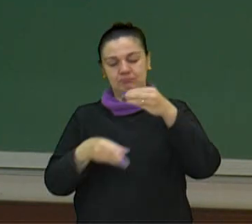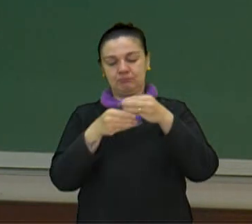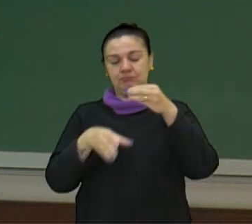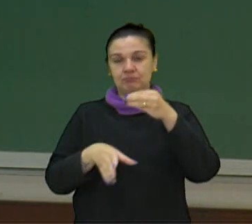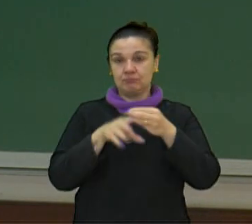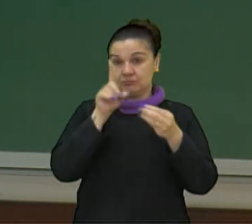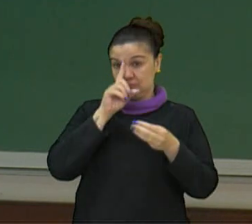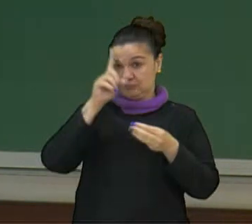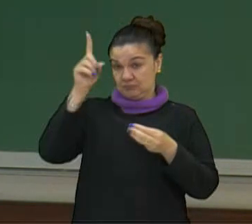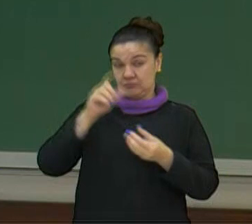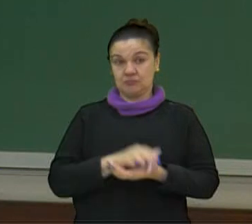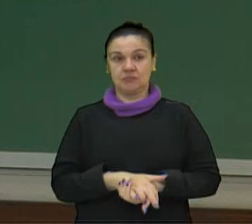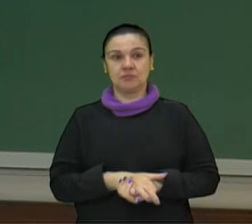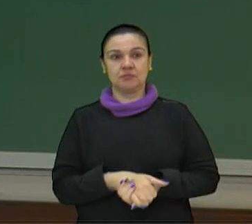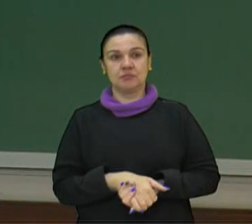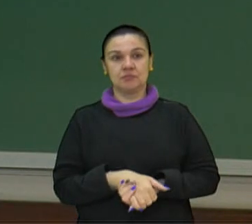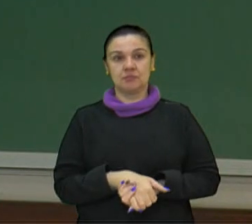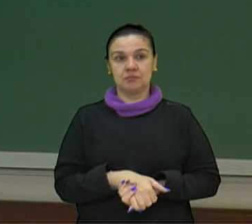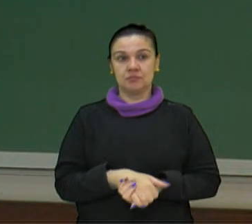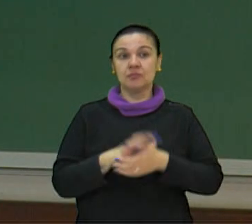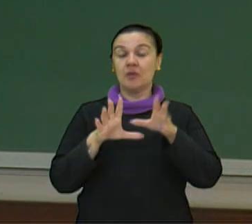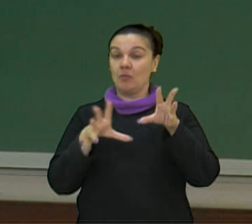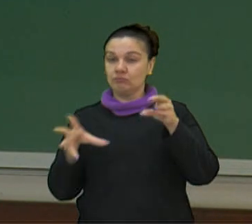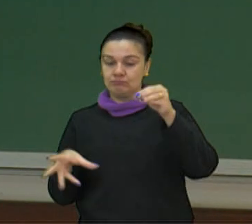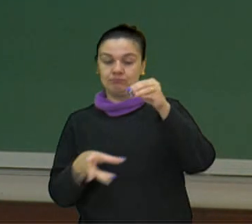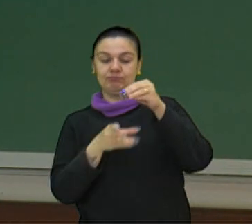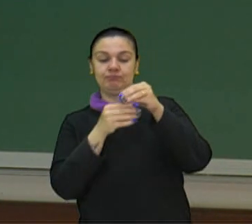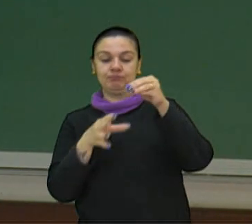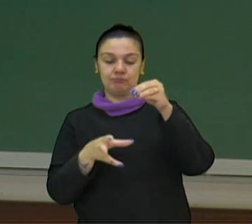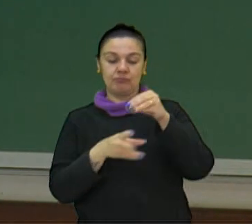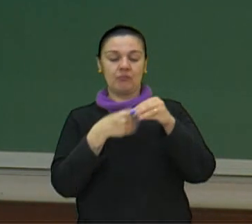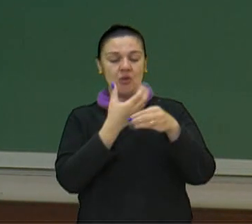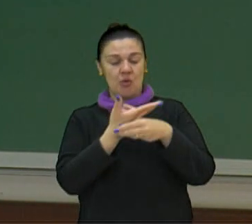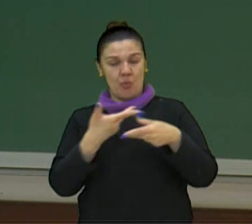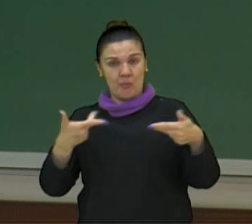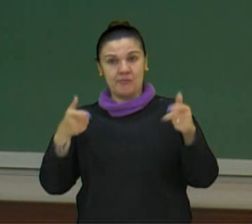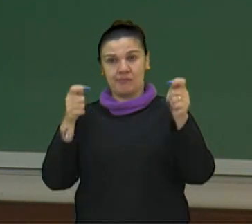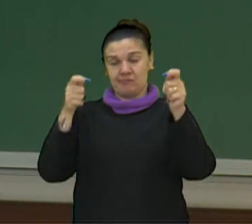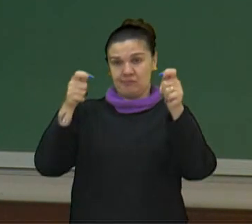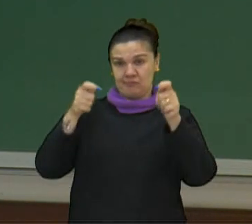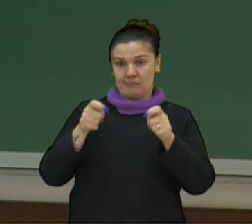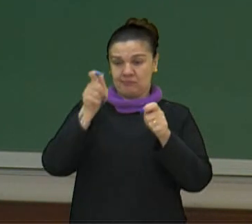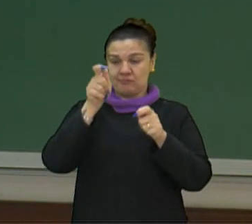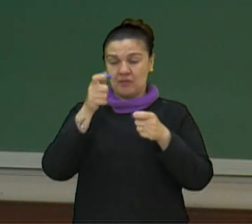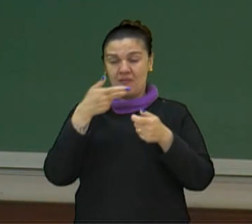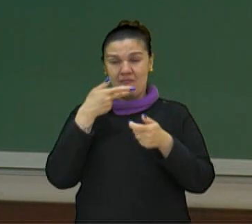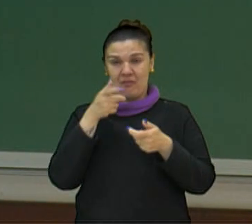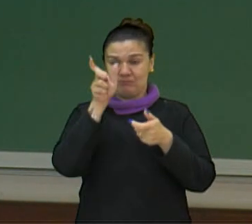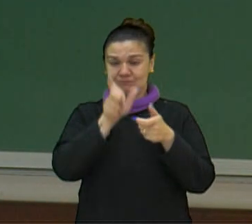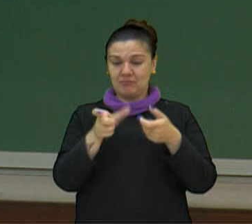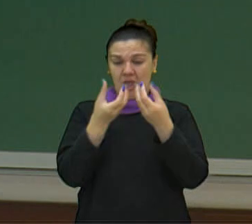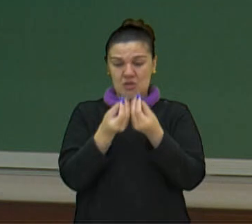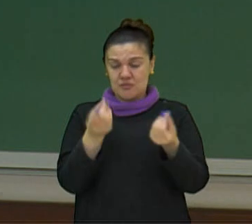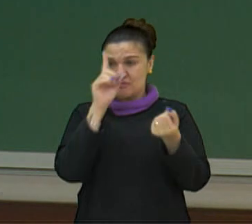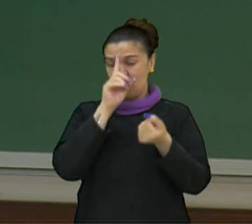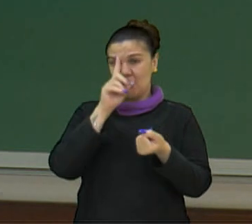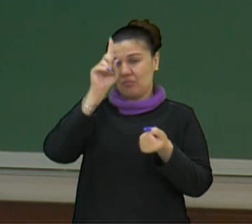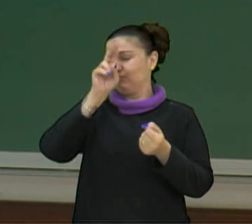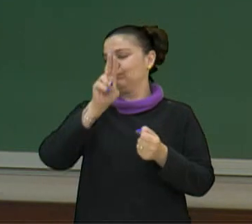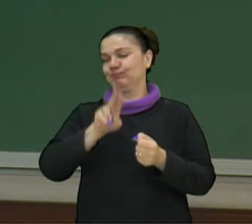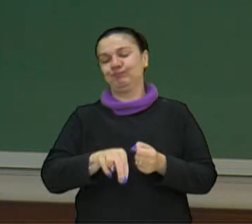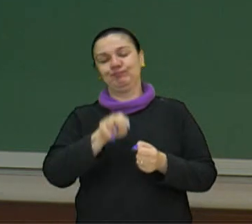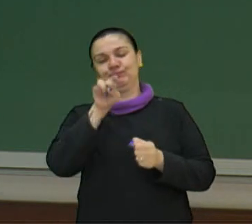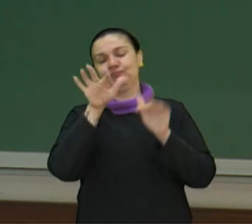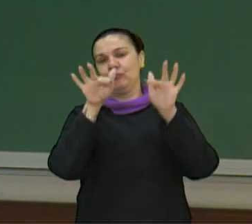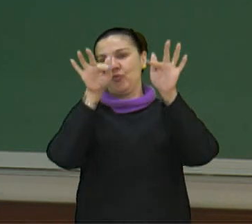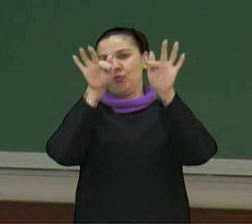Deus. Os atributos, a quantidade de atributos que existe na substância Deus é infinita, é